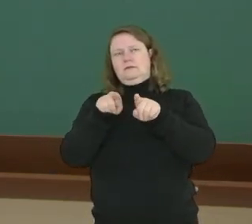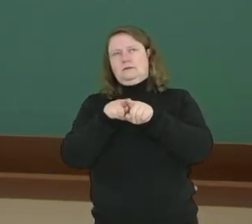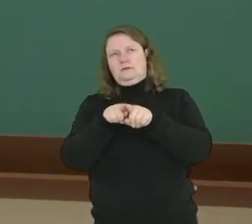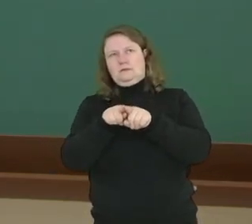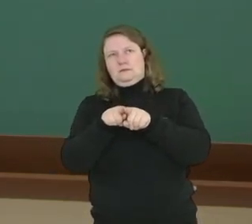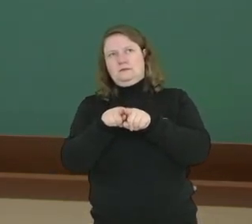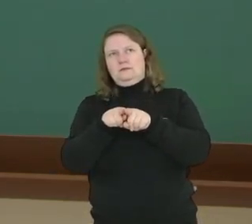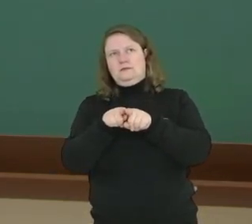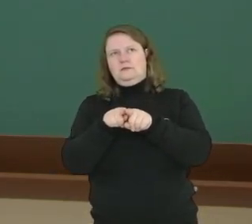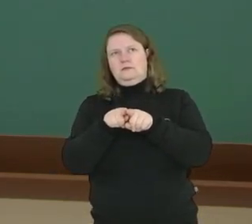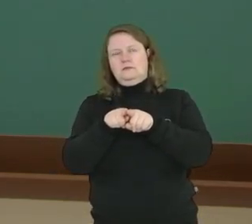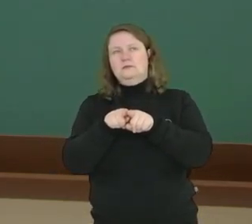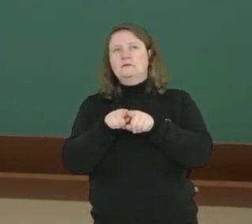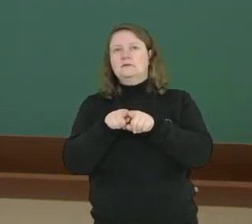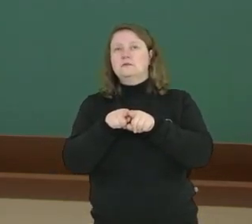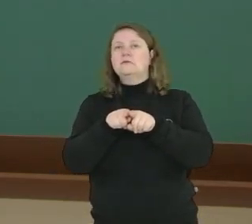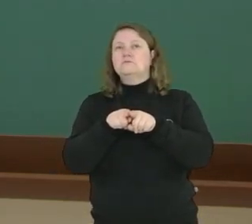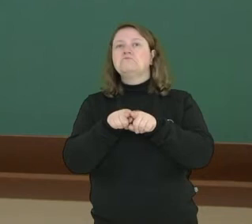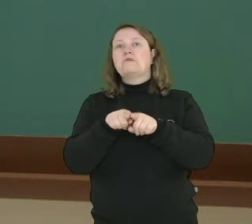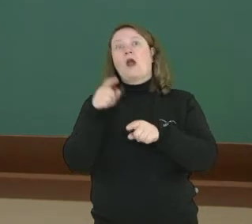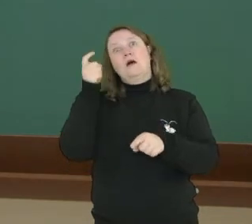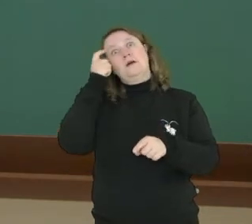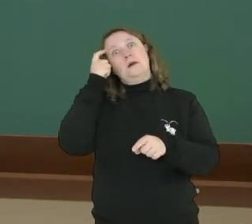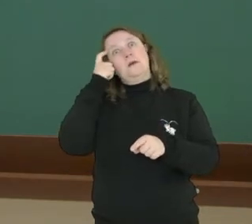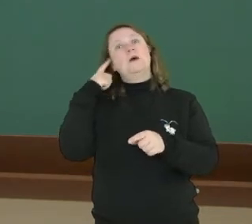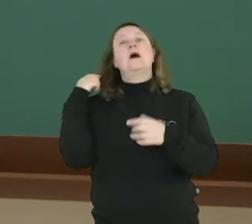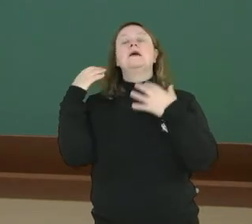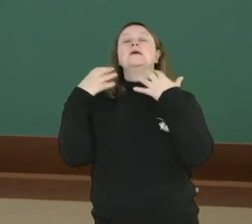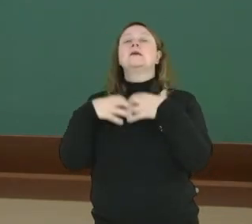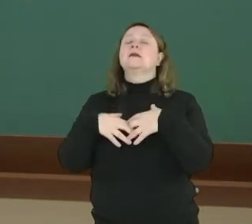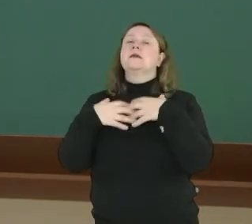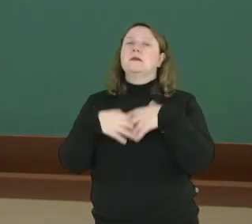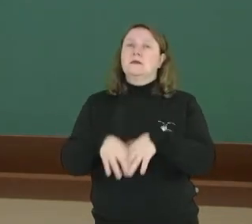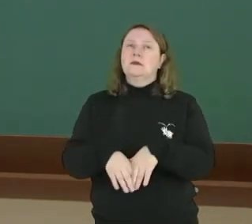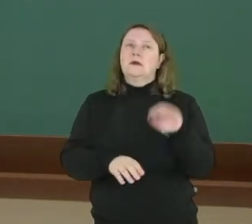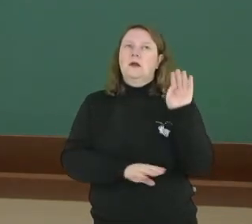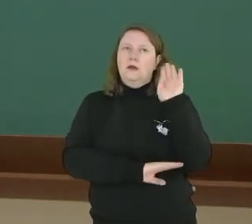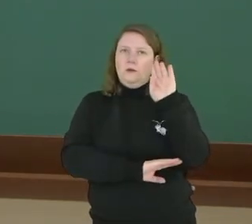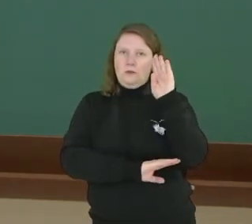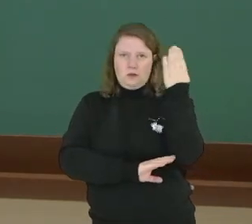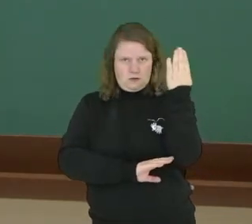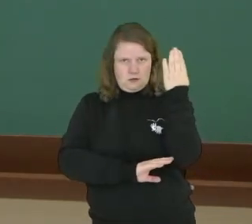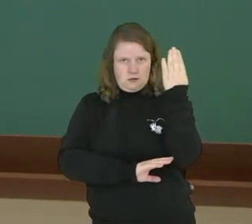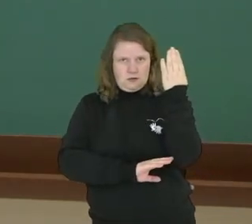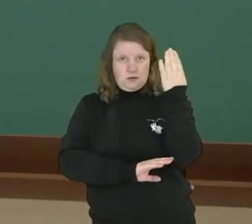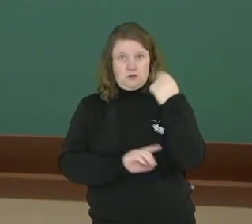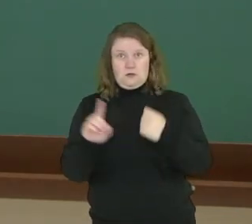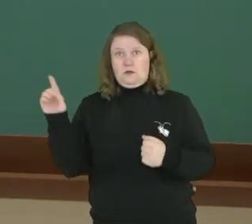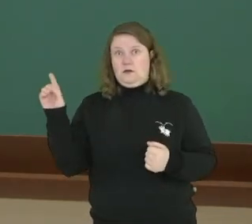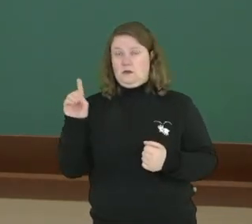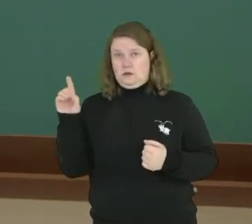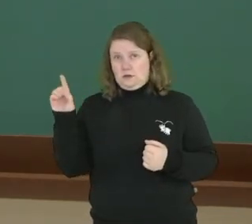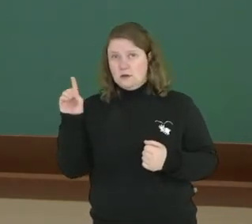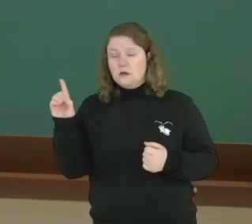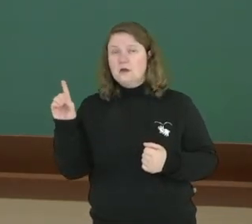Muito utilizada. Então vamos pensar um pouquinho aqui. A madeira vinda do pinheiro, da mata